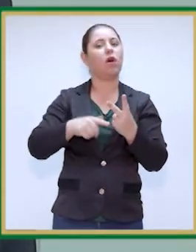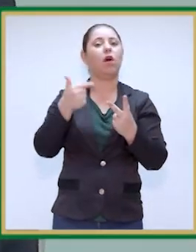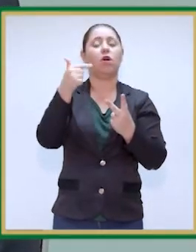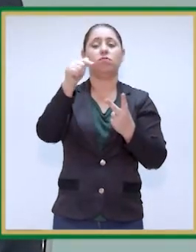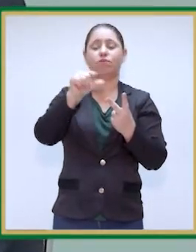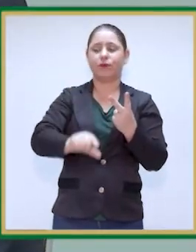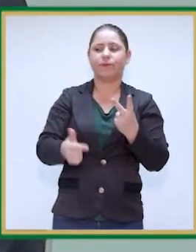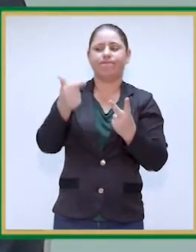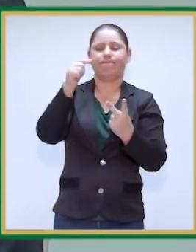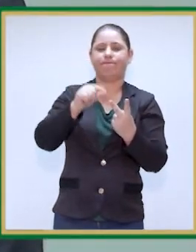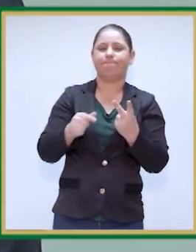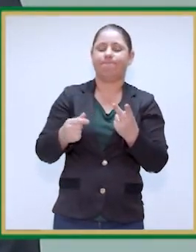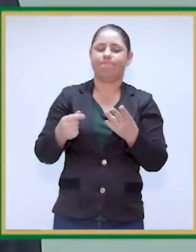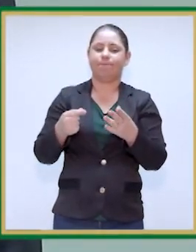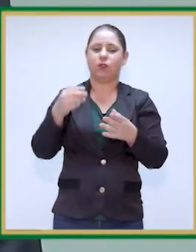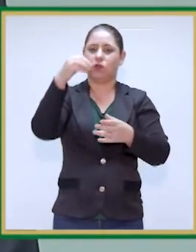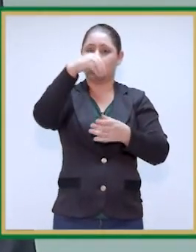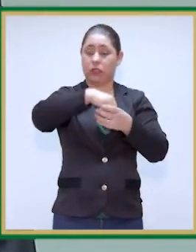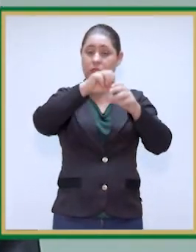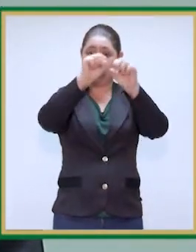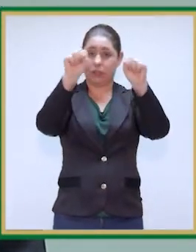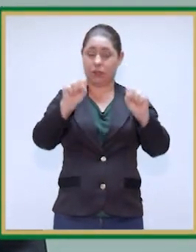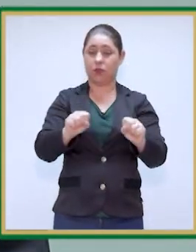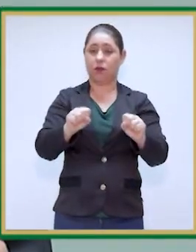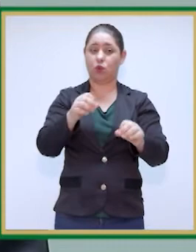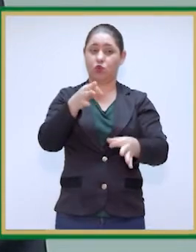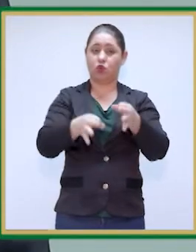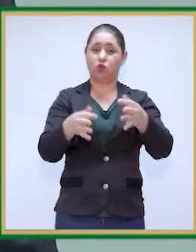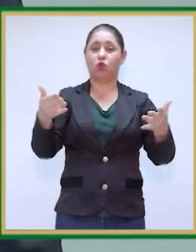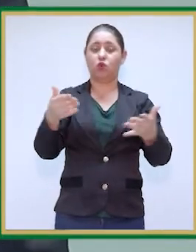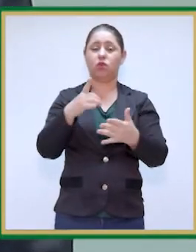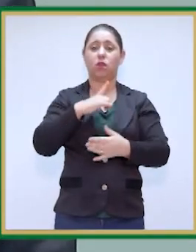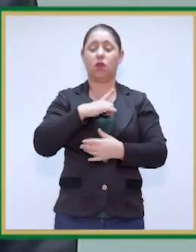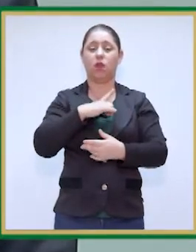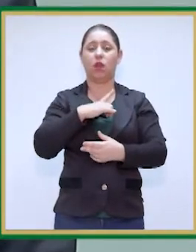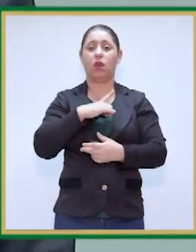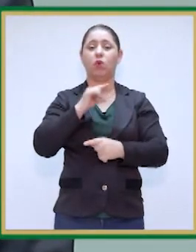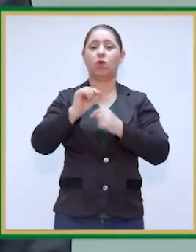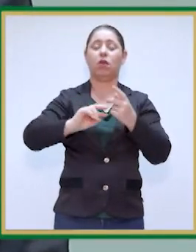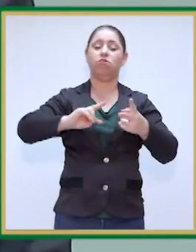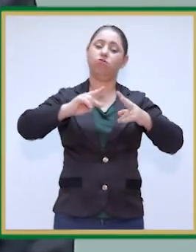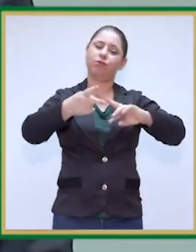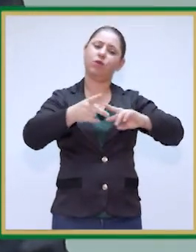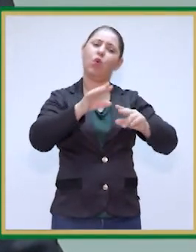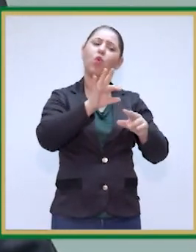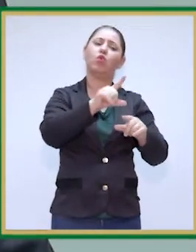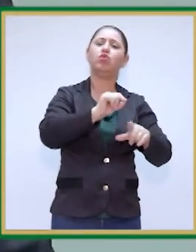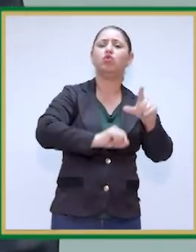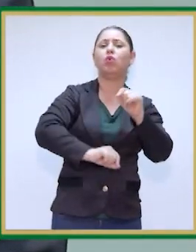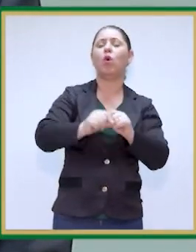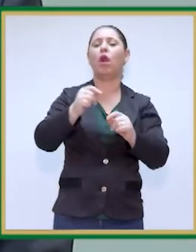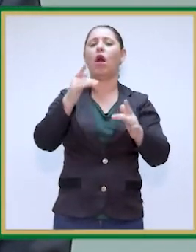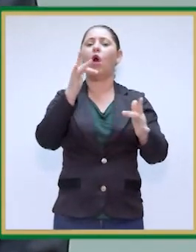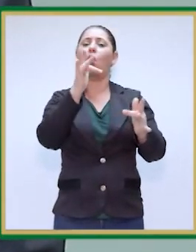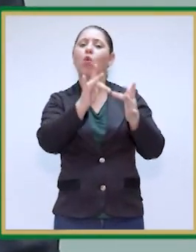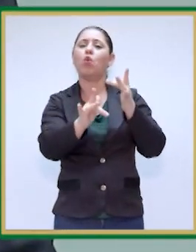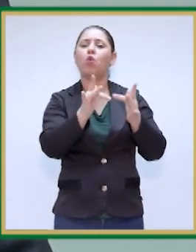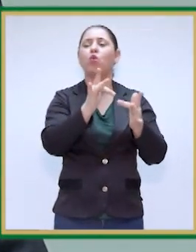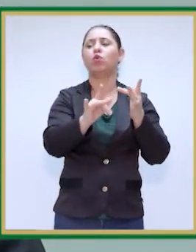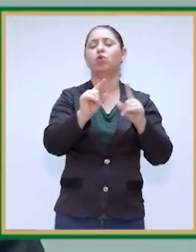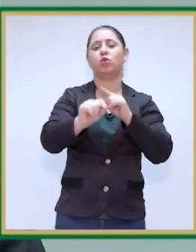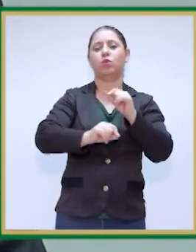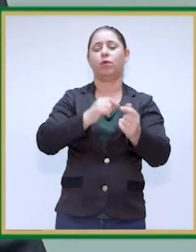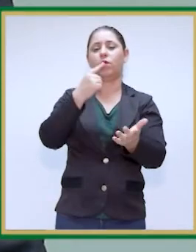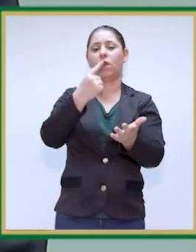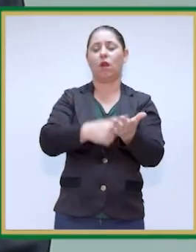vezes antes de mandar alguém para dentro, num sistema jurídico onde a gente tem hoje penas alternativas, acordo